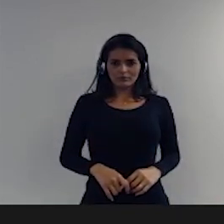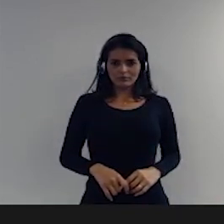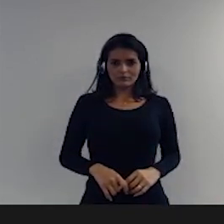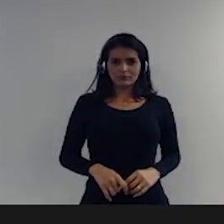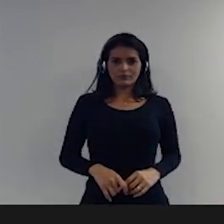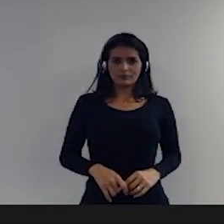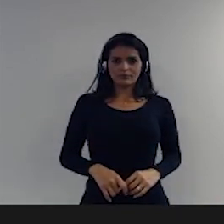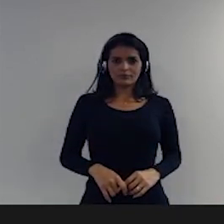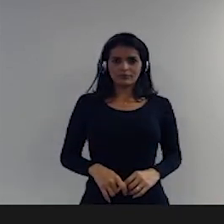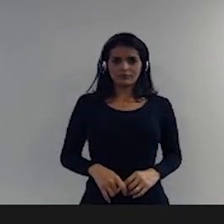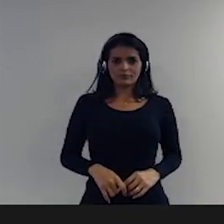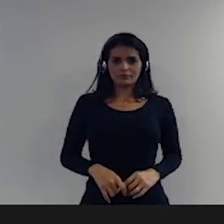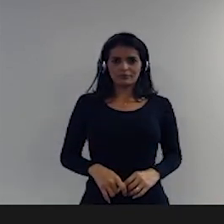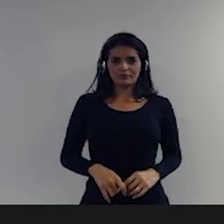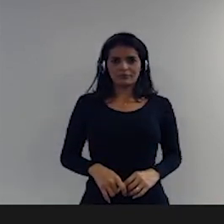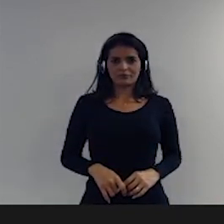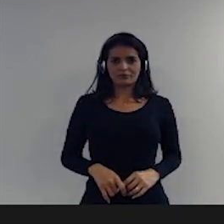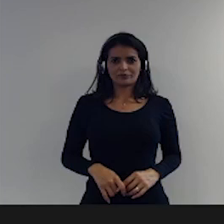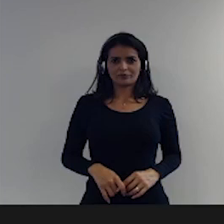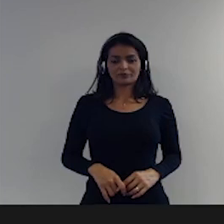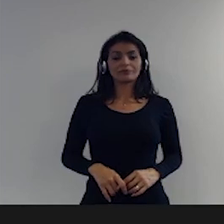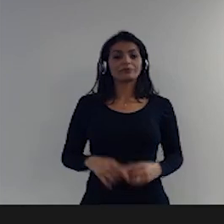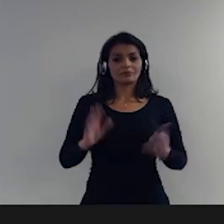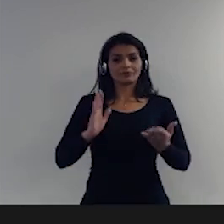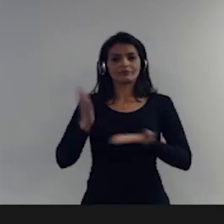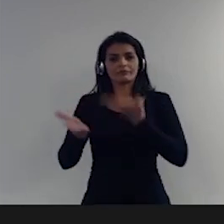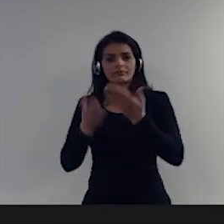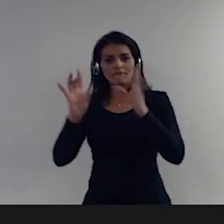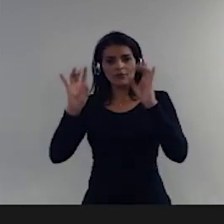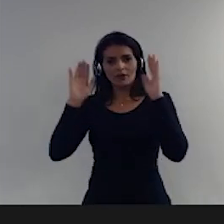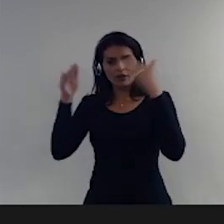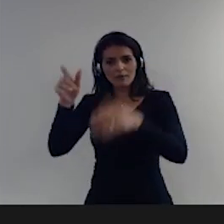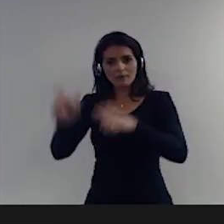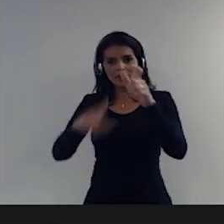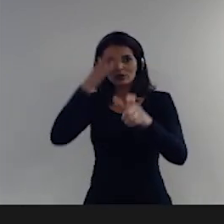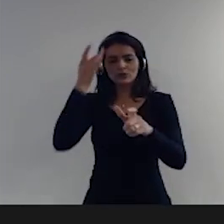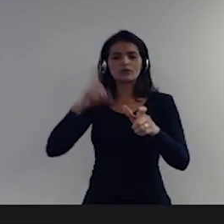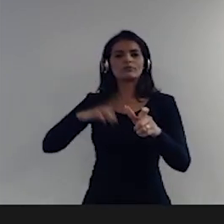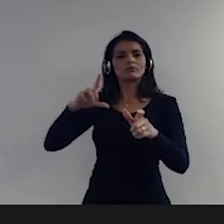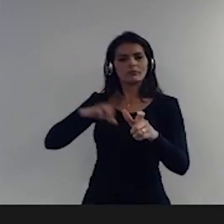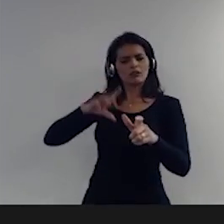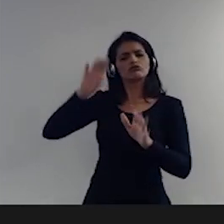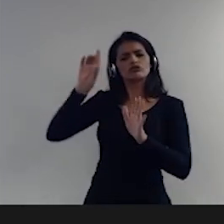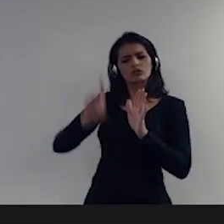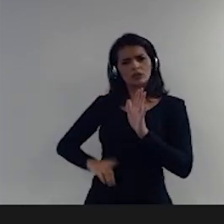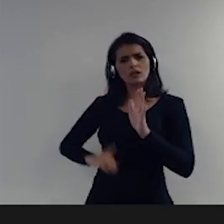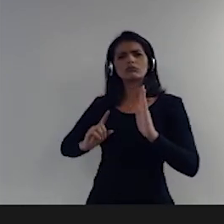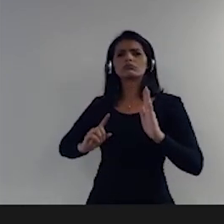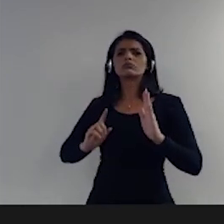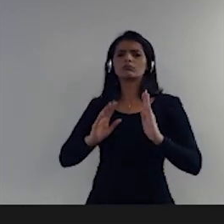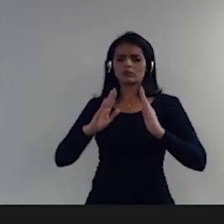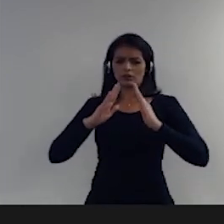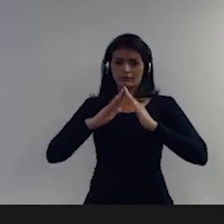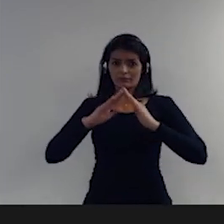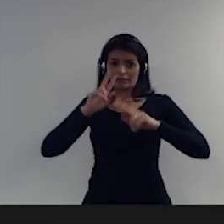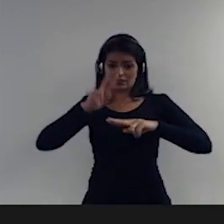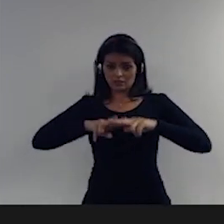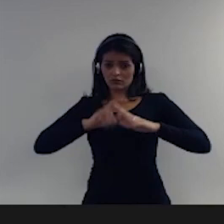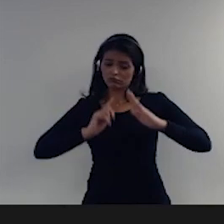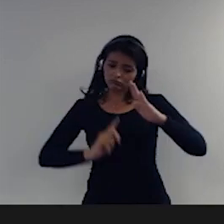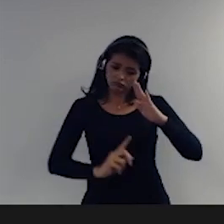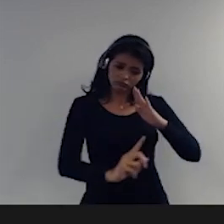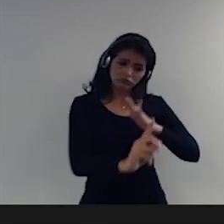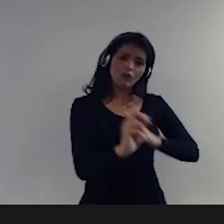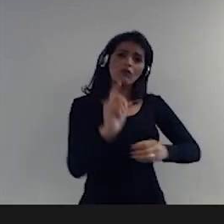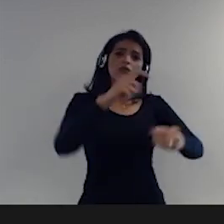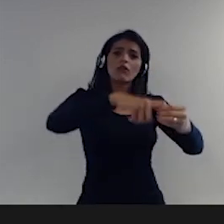tratamento especial para pessoas que tivessem direito a voltar para as suas casas, Também foram feitas